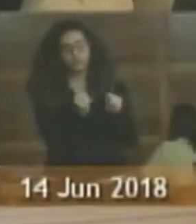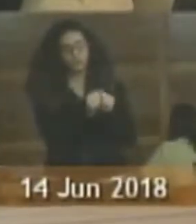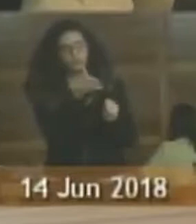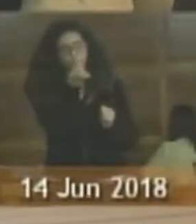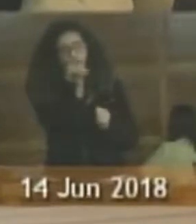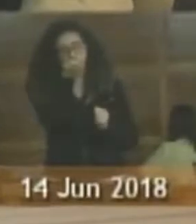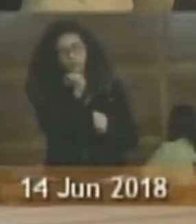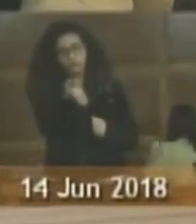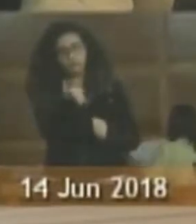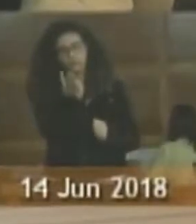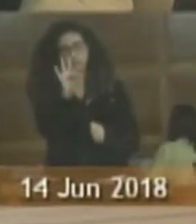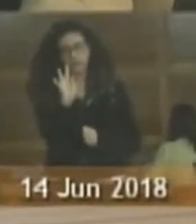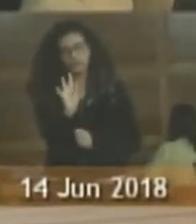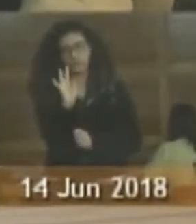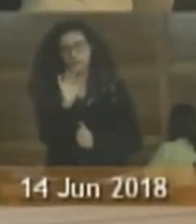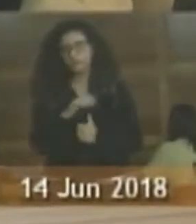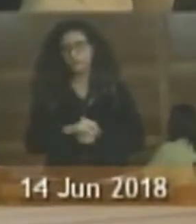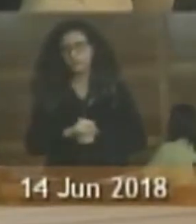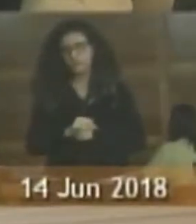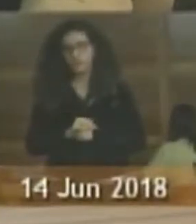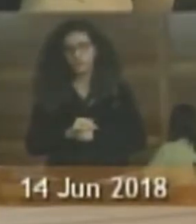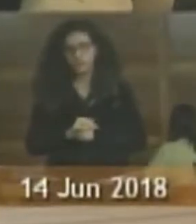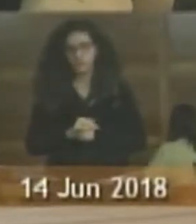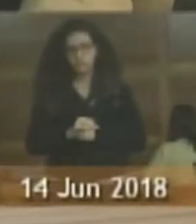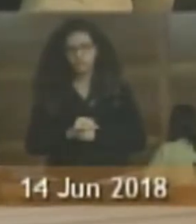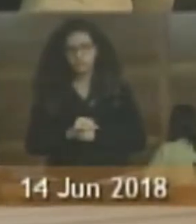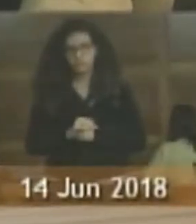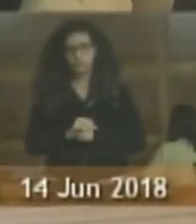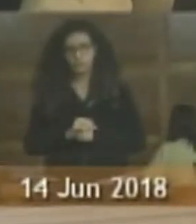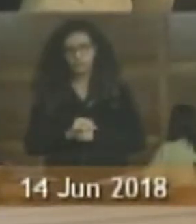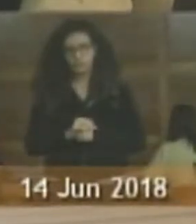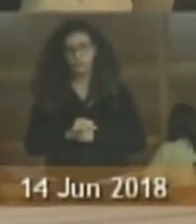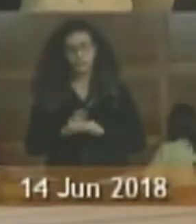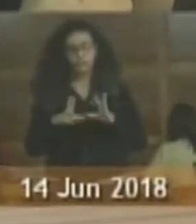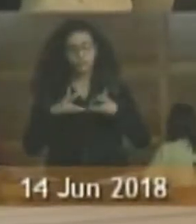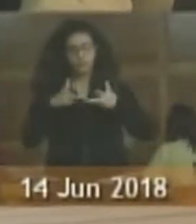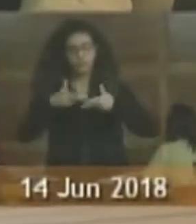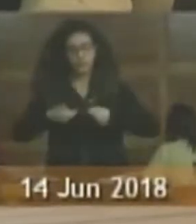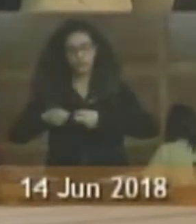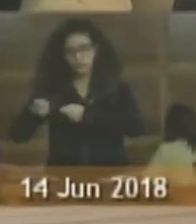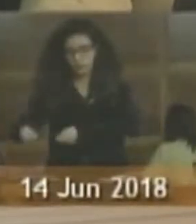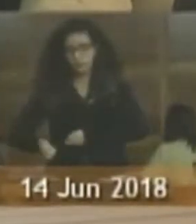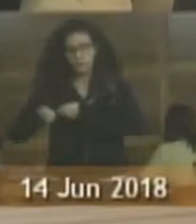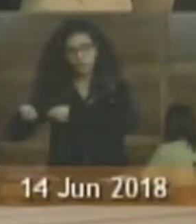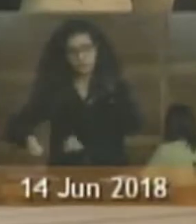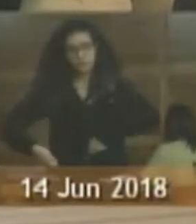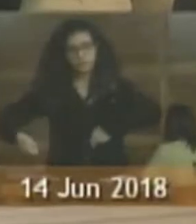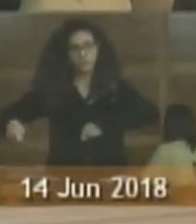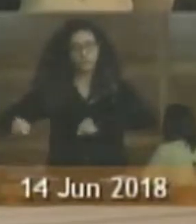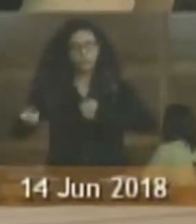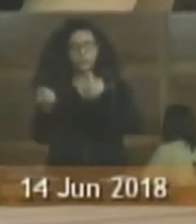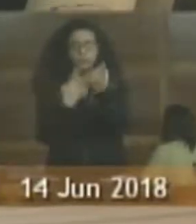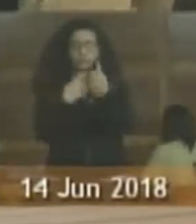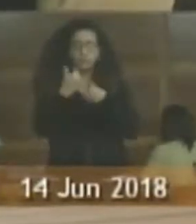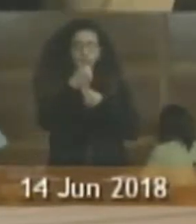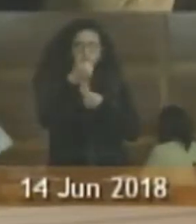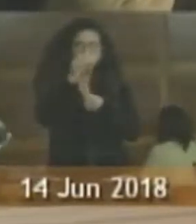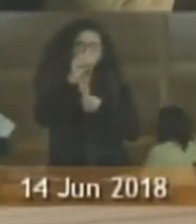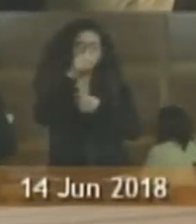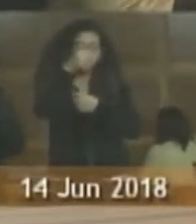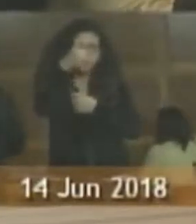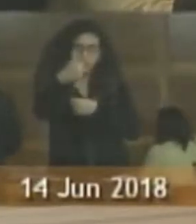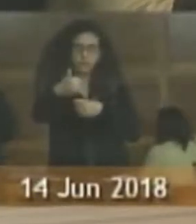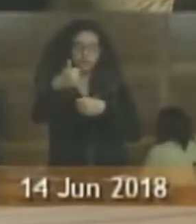DENIT, Departamento Nacional de Infraestrutura de Transportes, pela limpeza e capina às margens da rodovia Procurador Haroldo